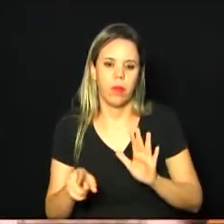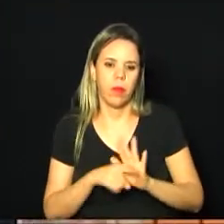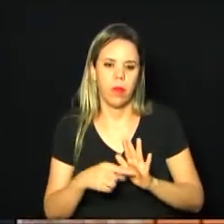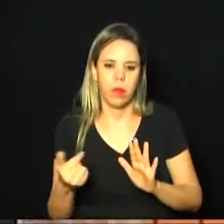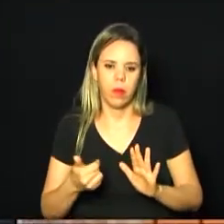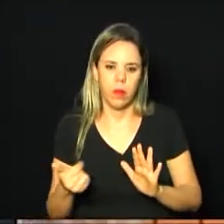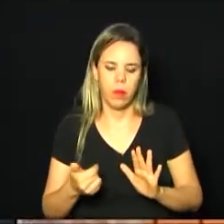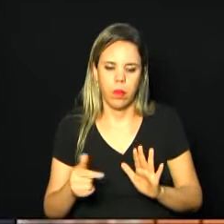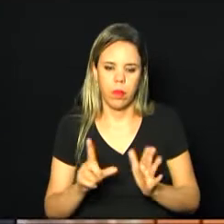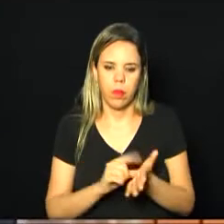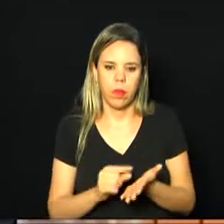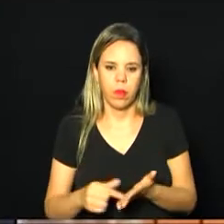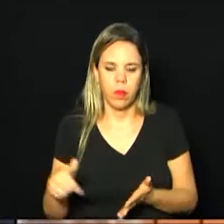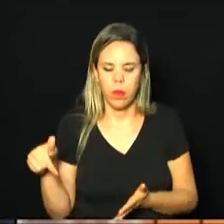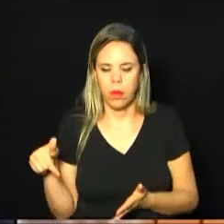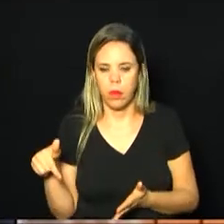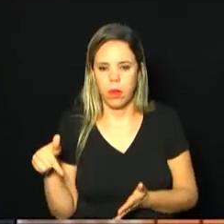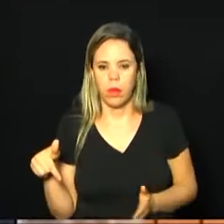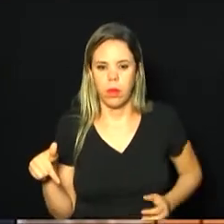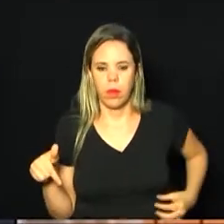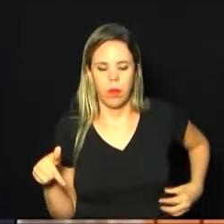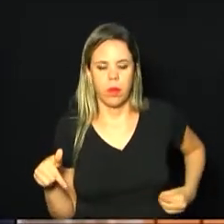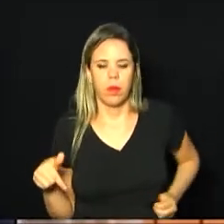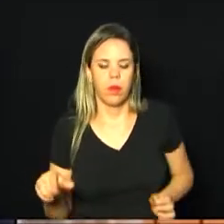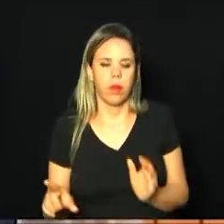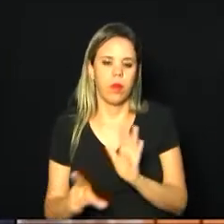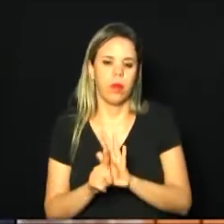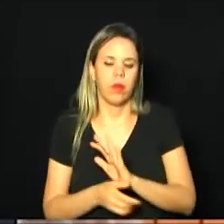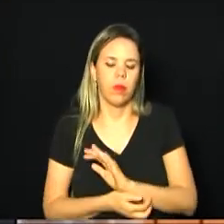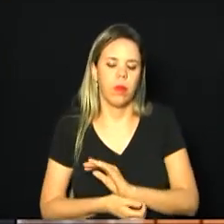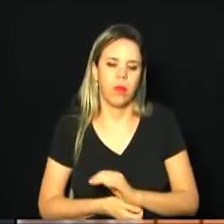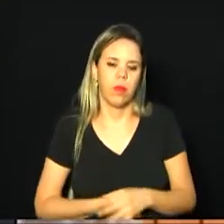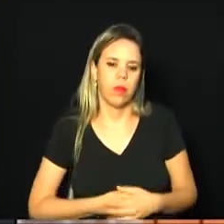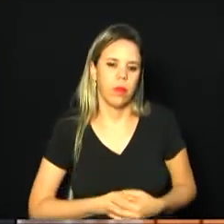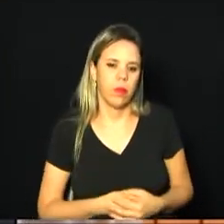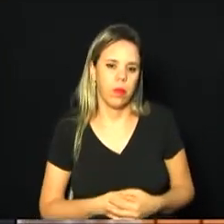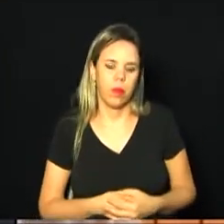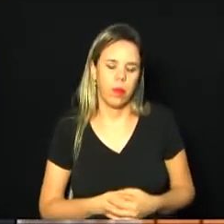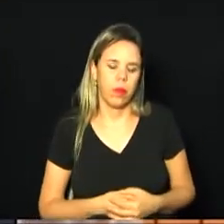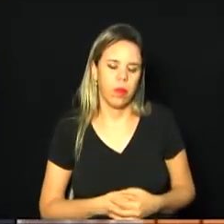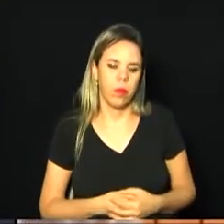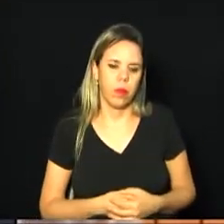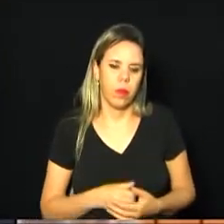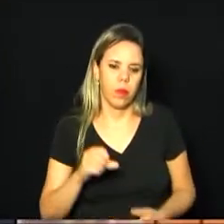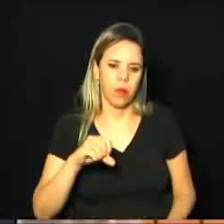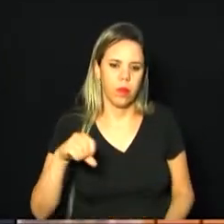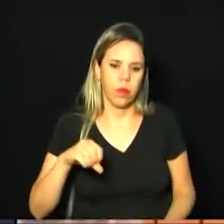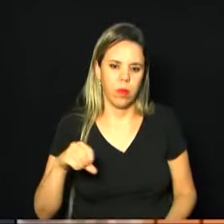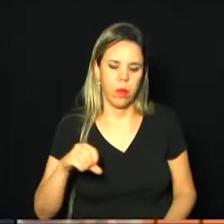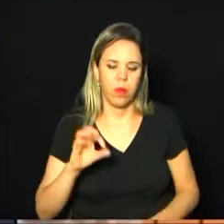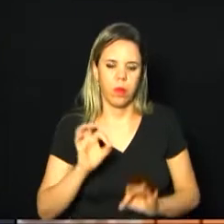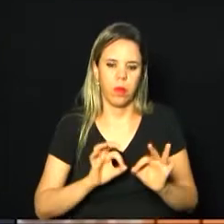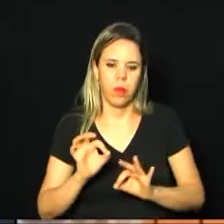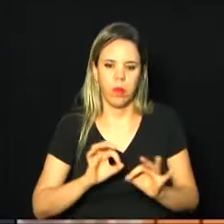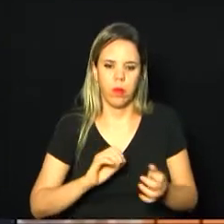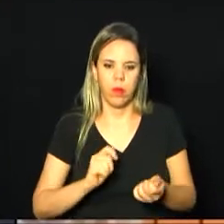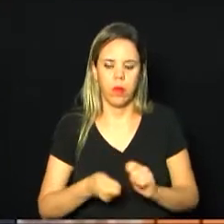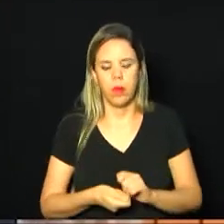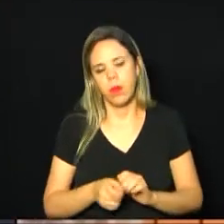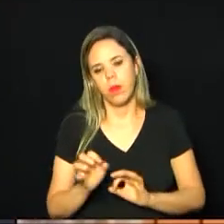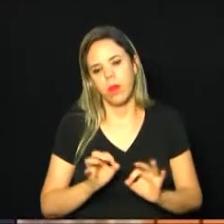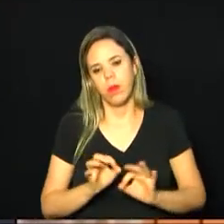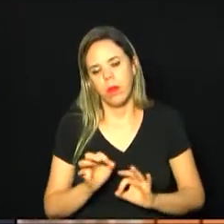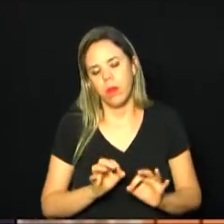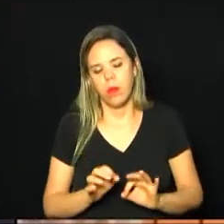primeiro do artigo 7º da lei que lá em 99 reestruturou a